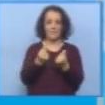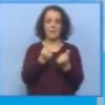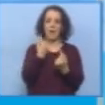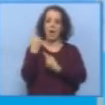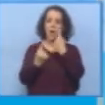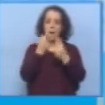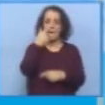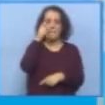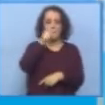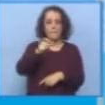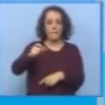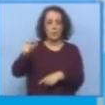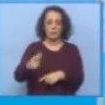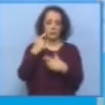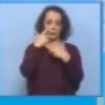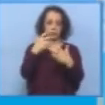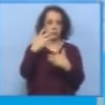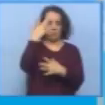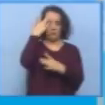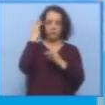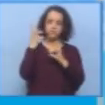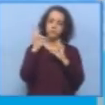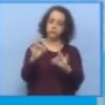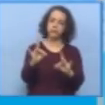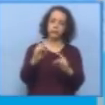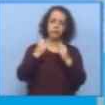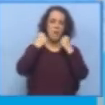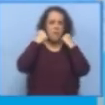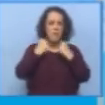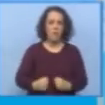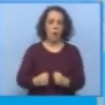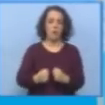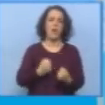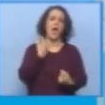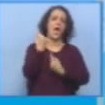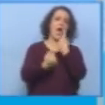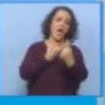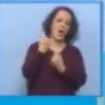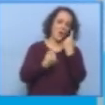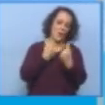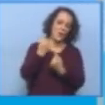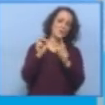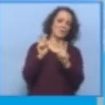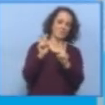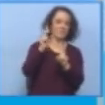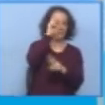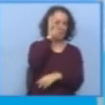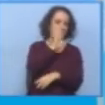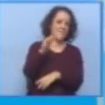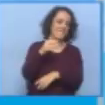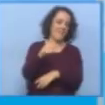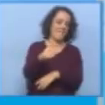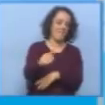profundamente marcada por... Uns seria de esperar, humanamente falando, outros não seria de